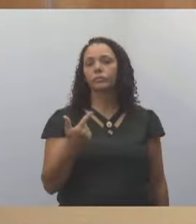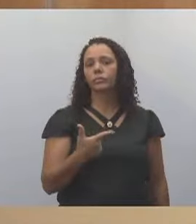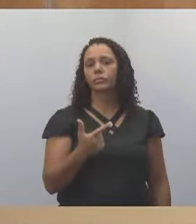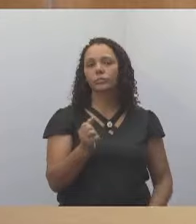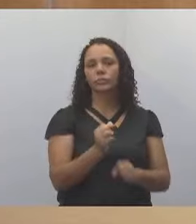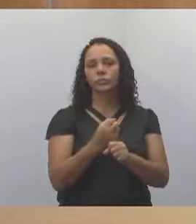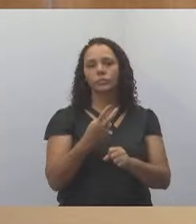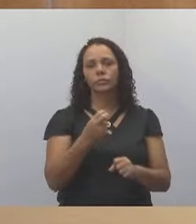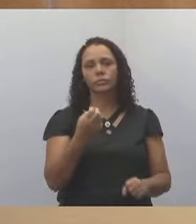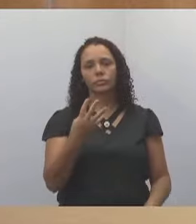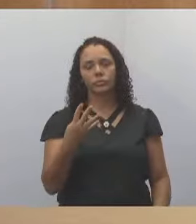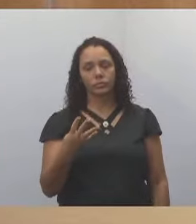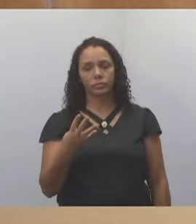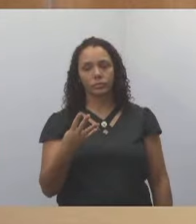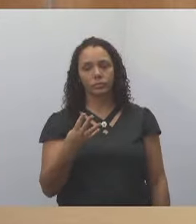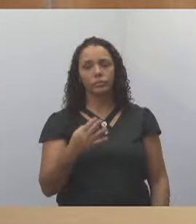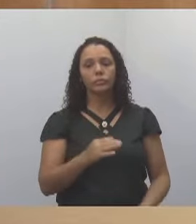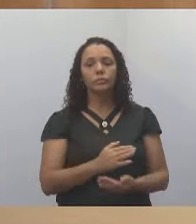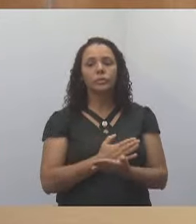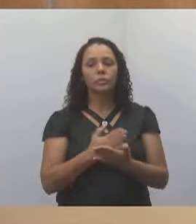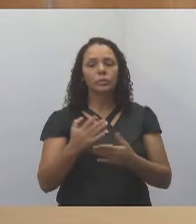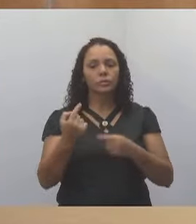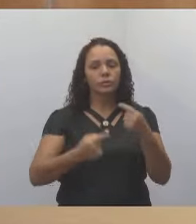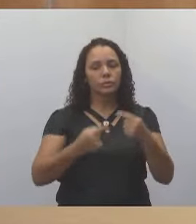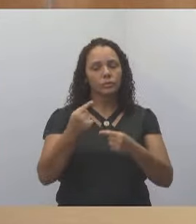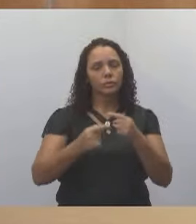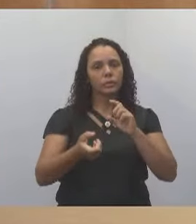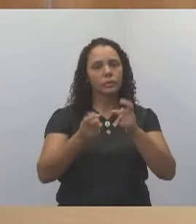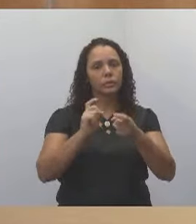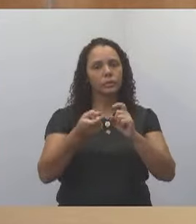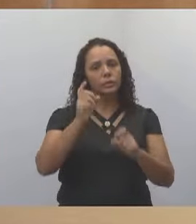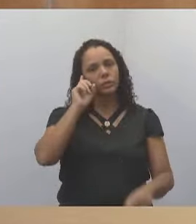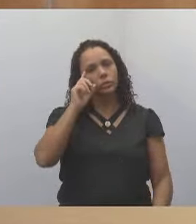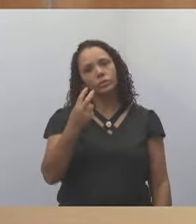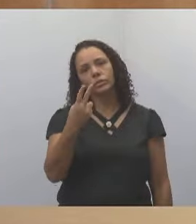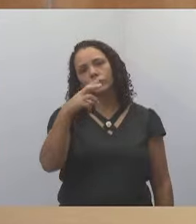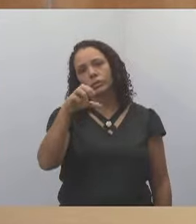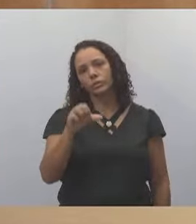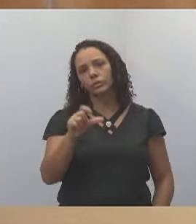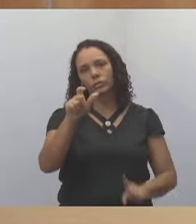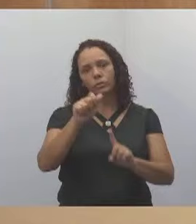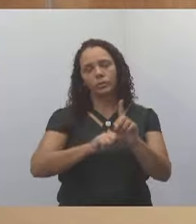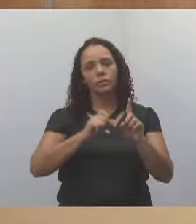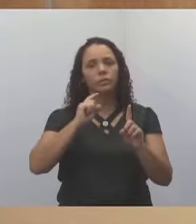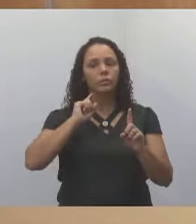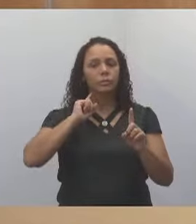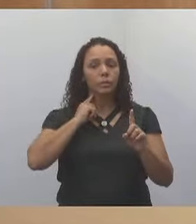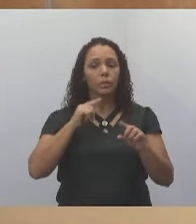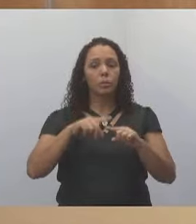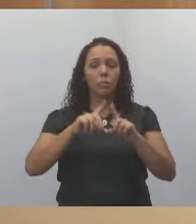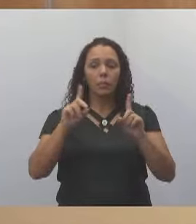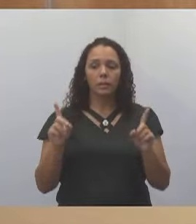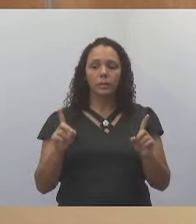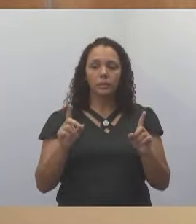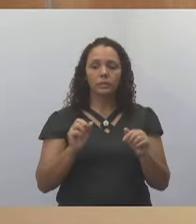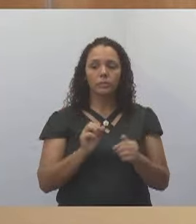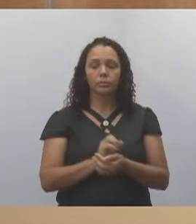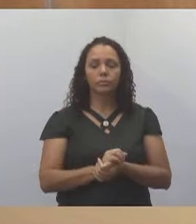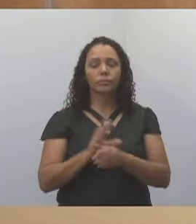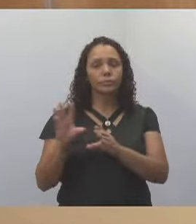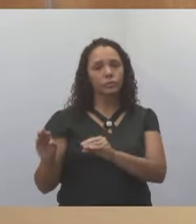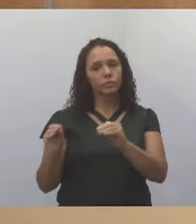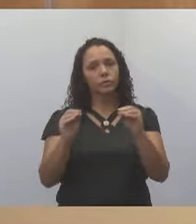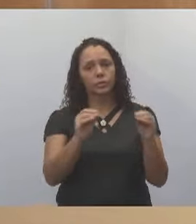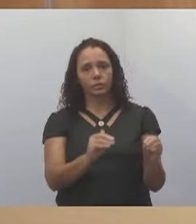12/2024 entrou em discussão na sessão do dia 29 de maio, porém foi